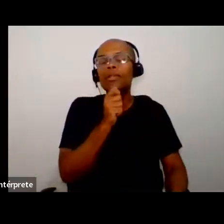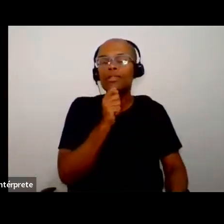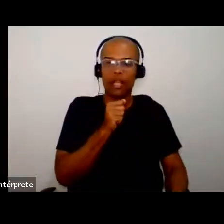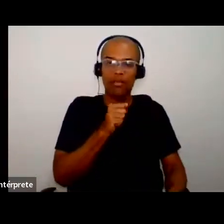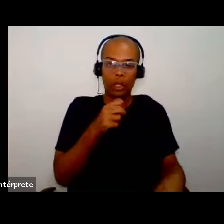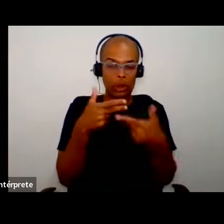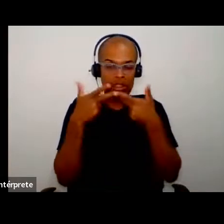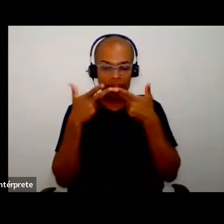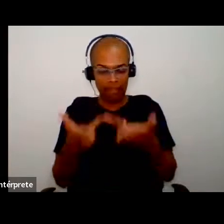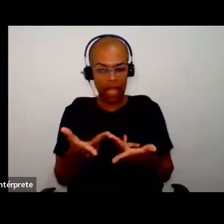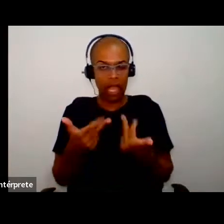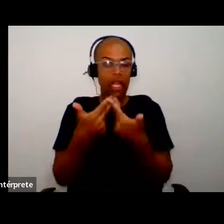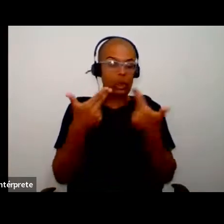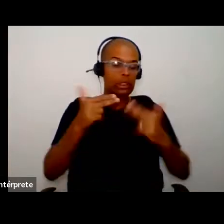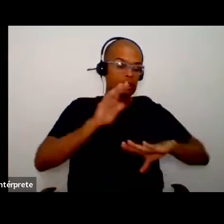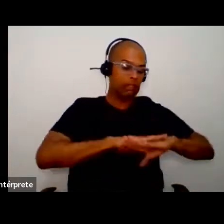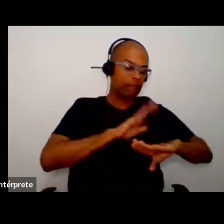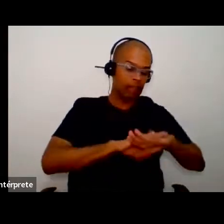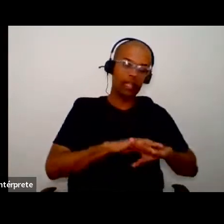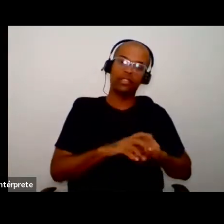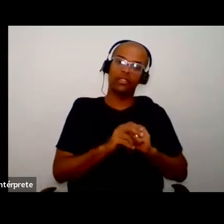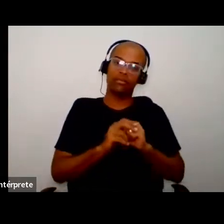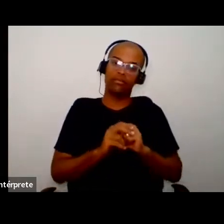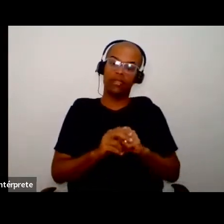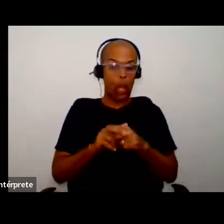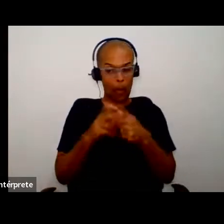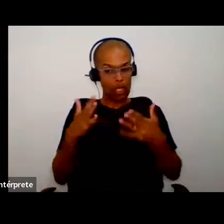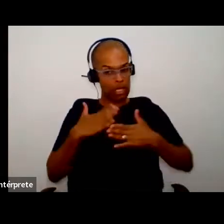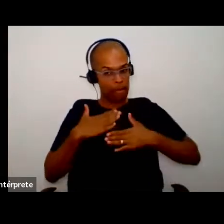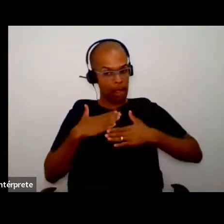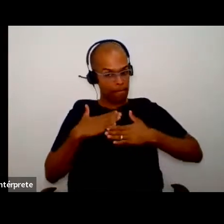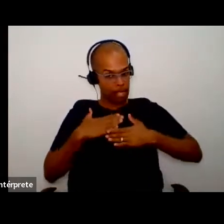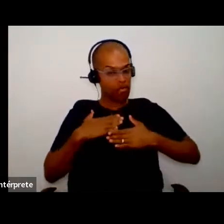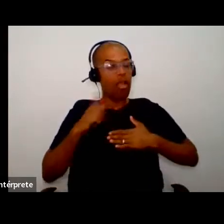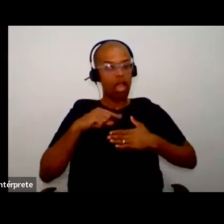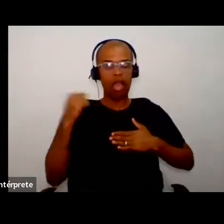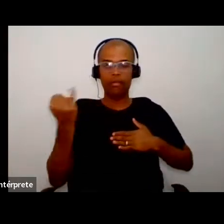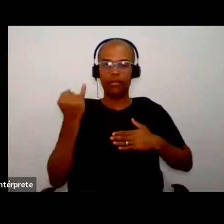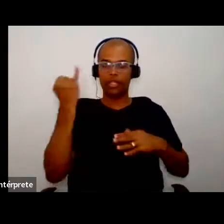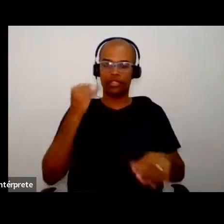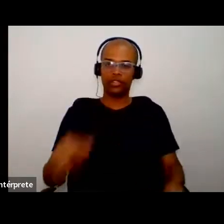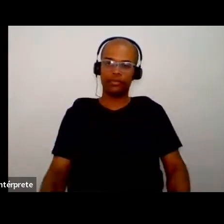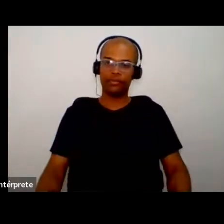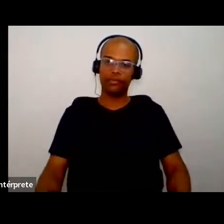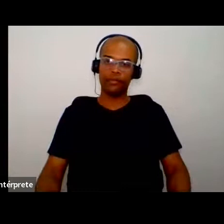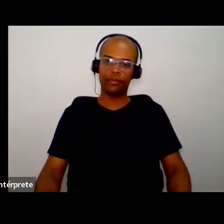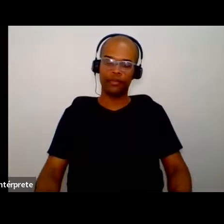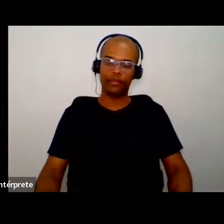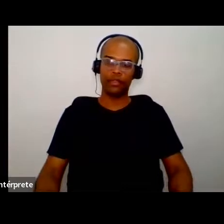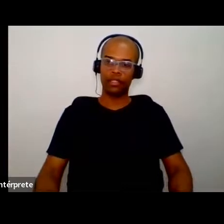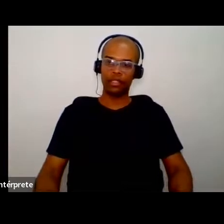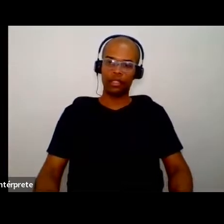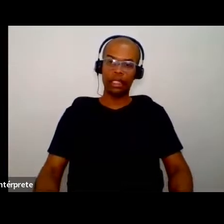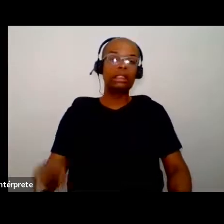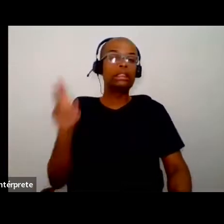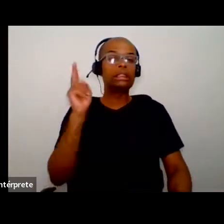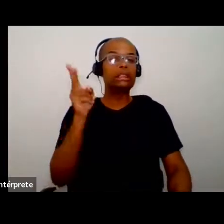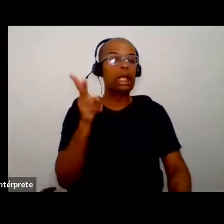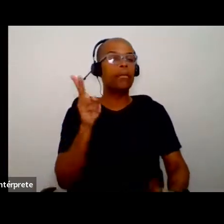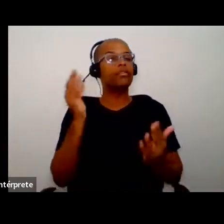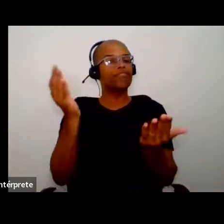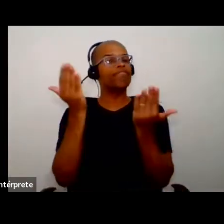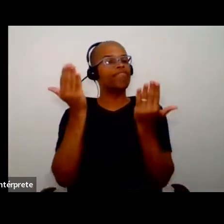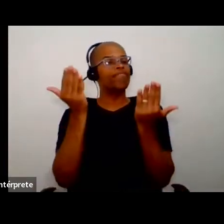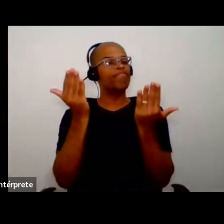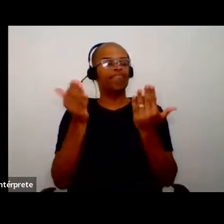faz, das questões que a gente coloca. Essa é uma questão, para mim, centralmente importante, né? Que a gente sempre tenha um questionamento